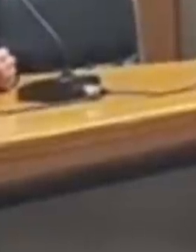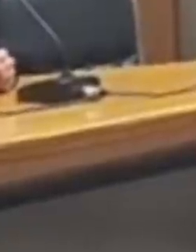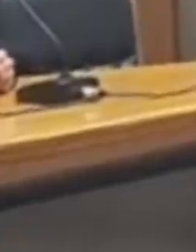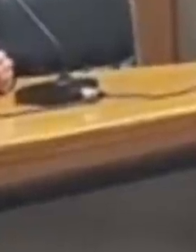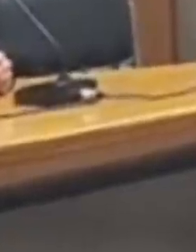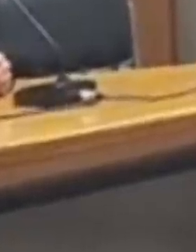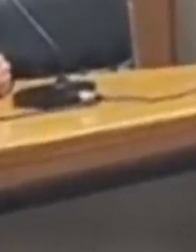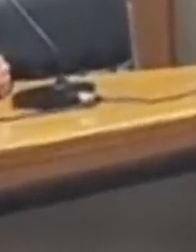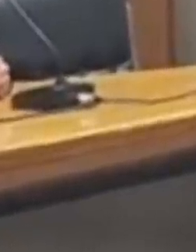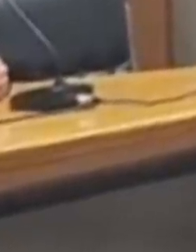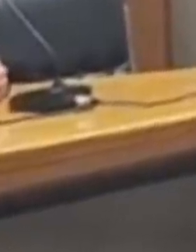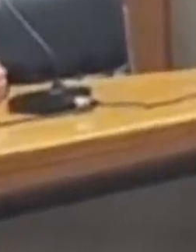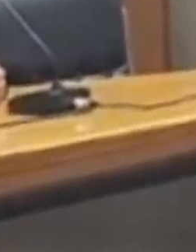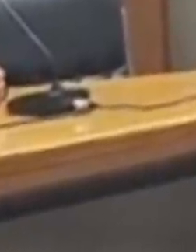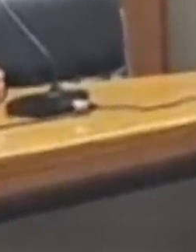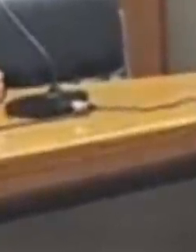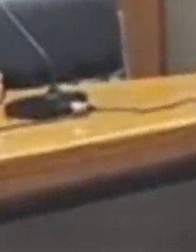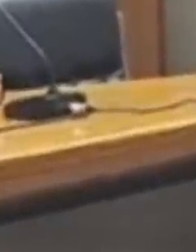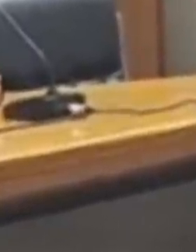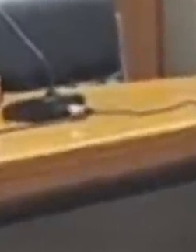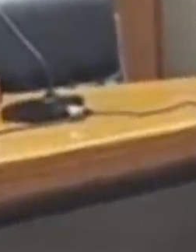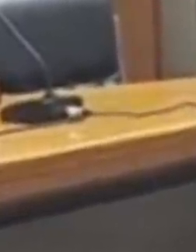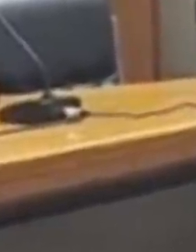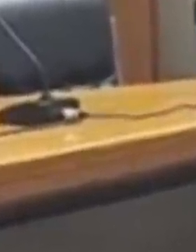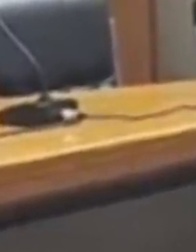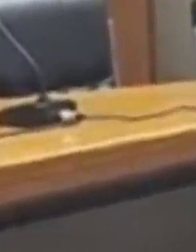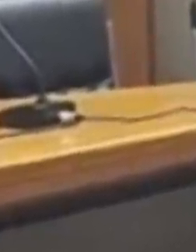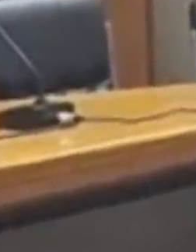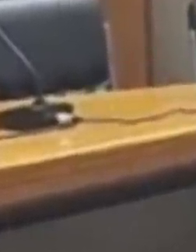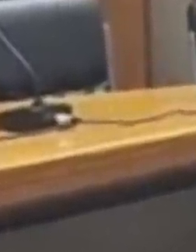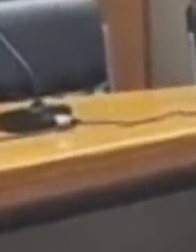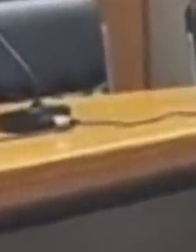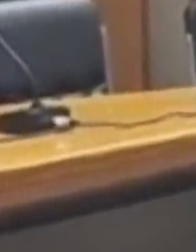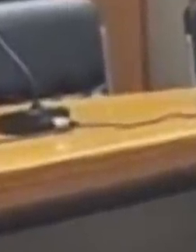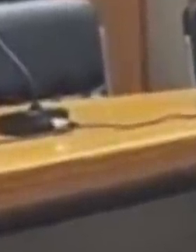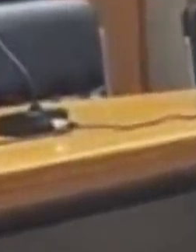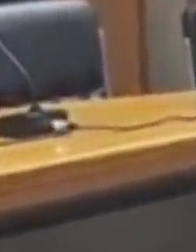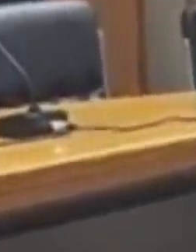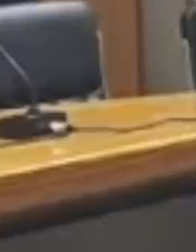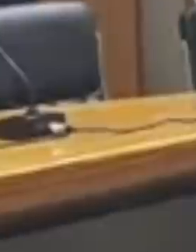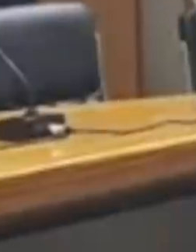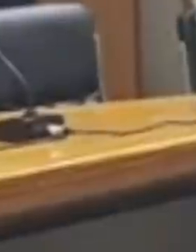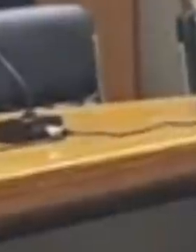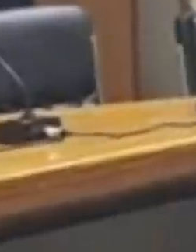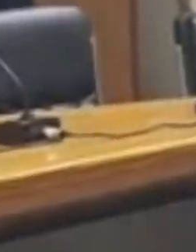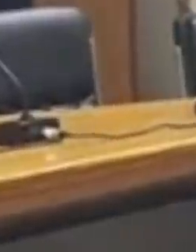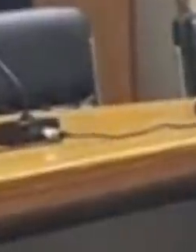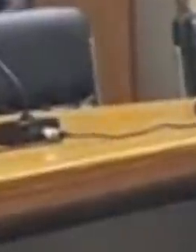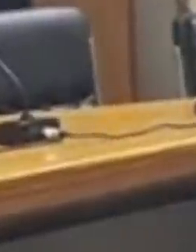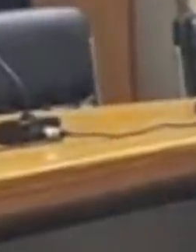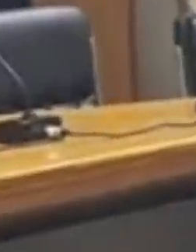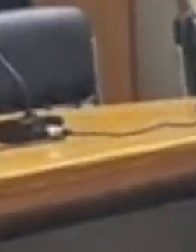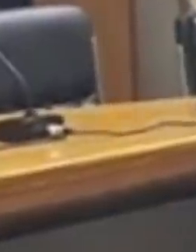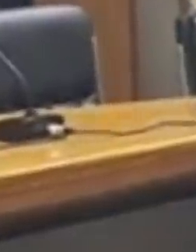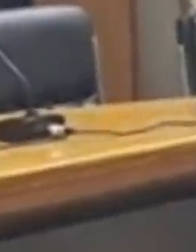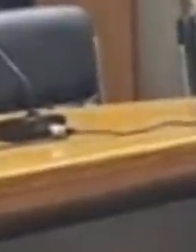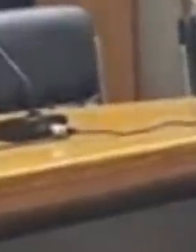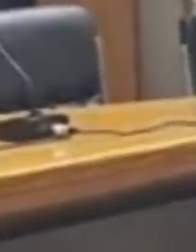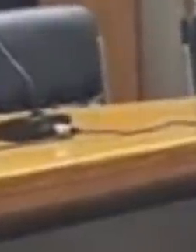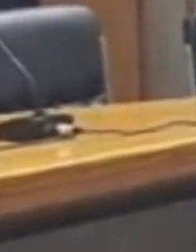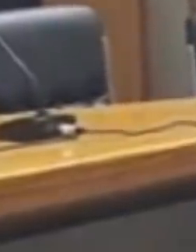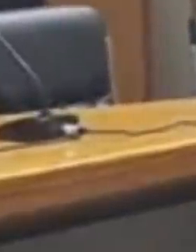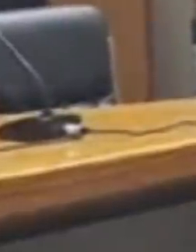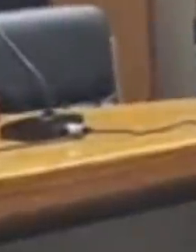e ele assumiu em 2019, fez um grande trabalho naquele ano. Nossa economia está vendo muito bem quando